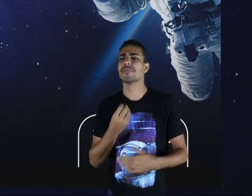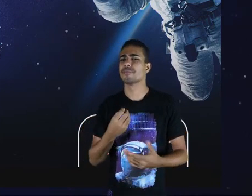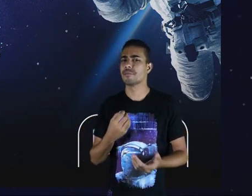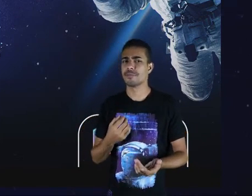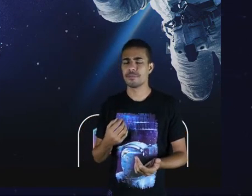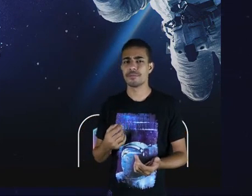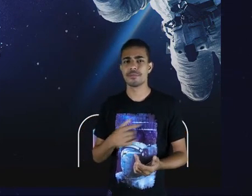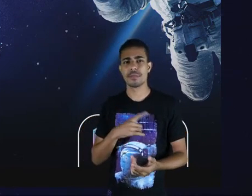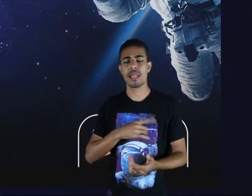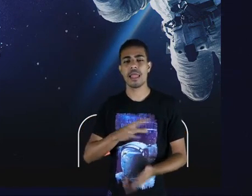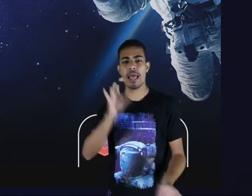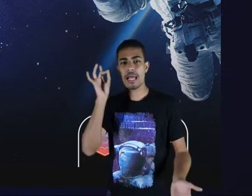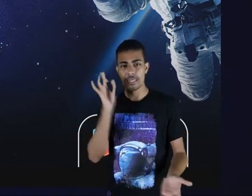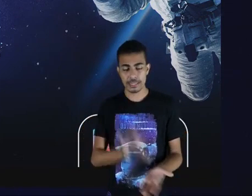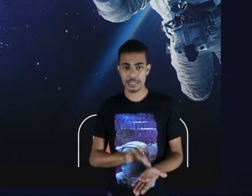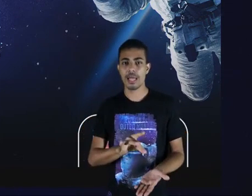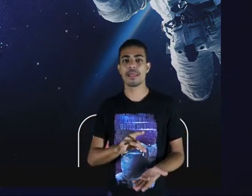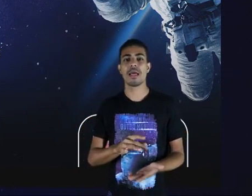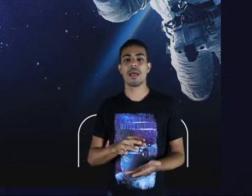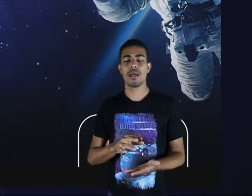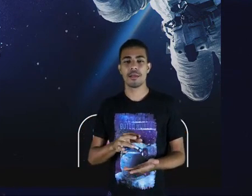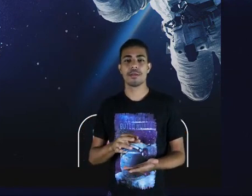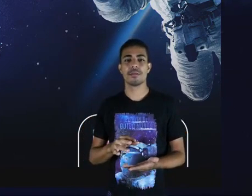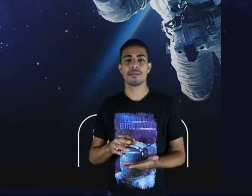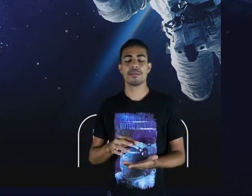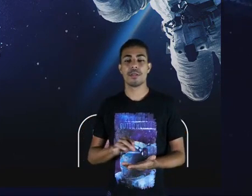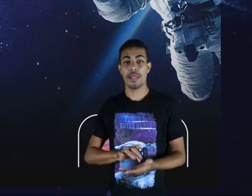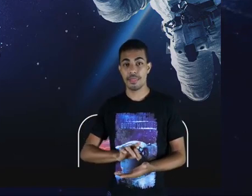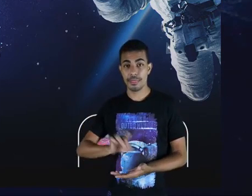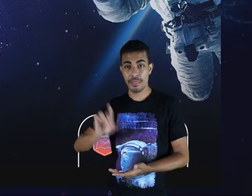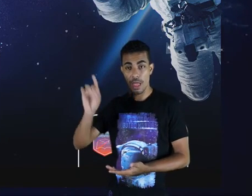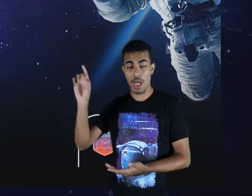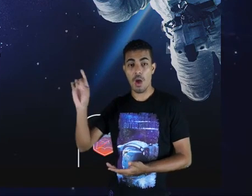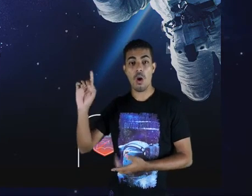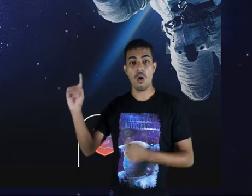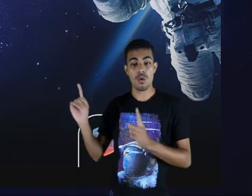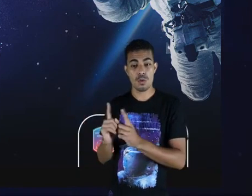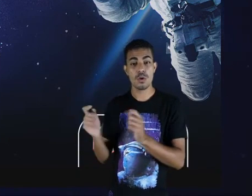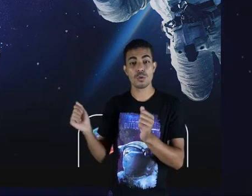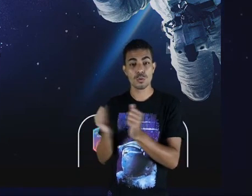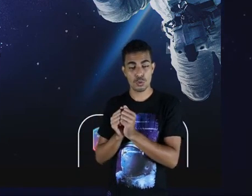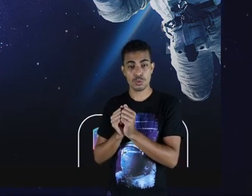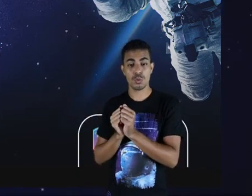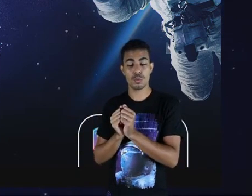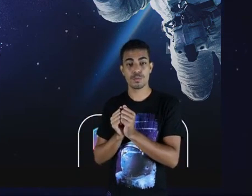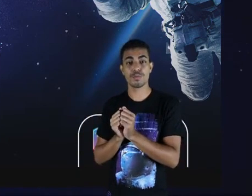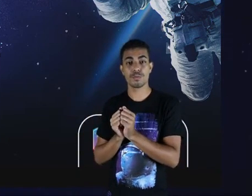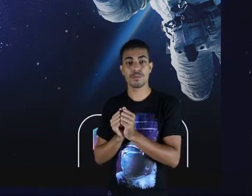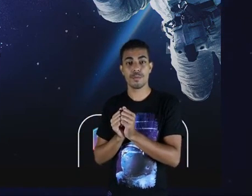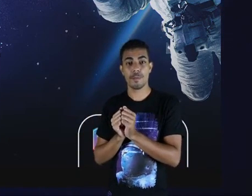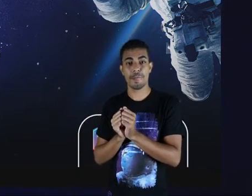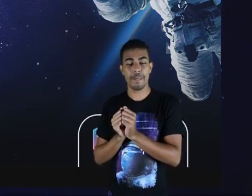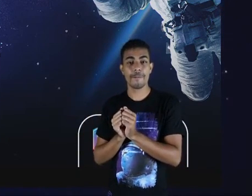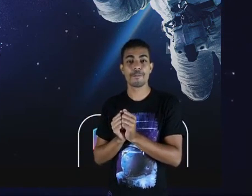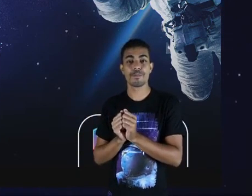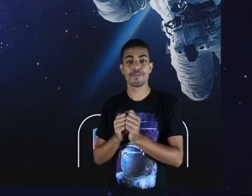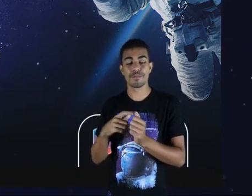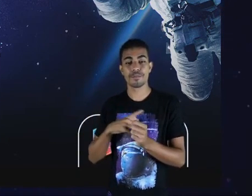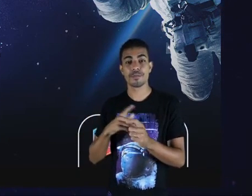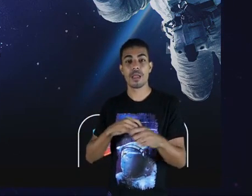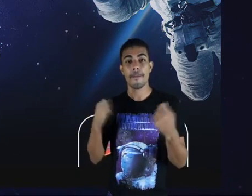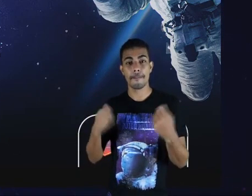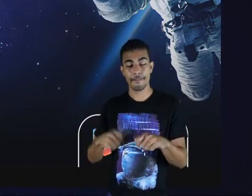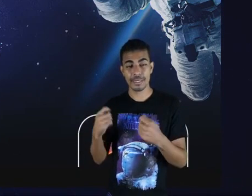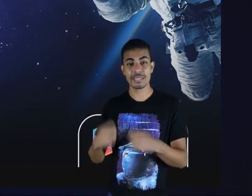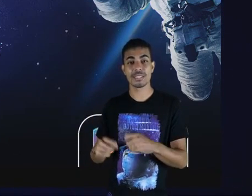certeza, ele sentia Deus ao seu lado, é esse o segredo, eu vou na universidade, eu levo Deus